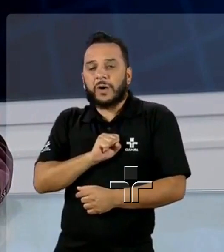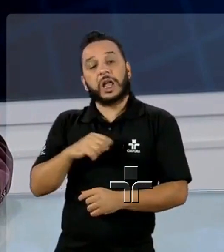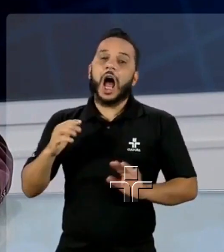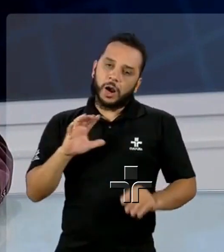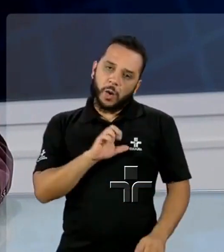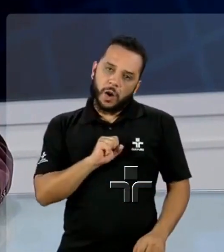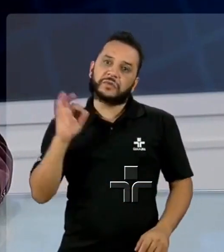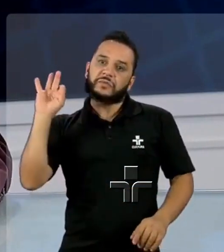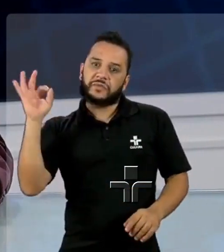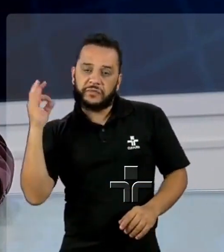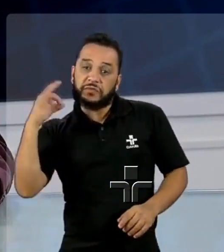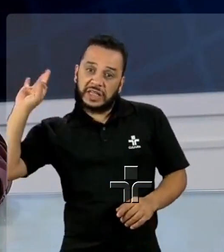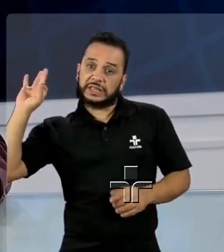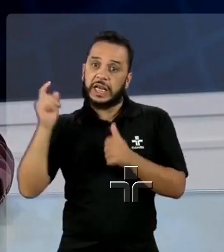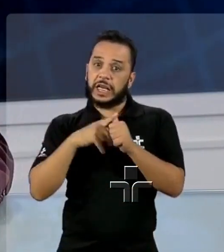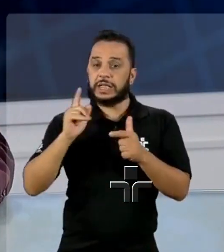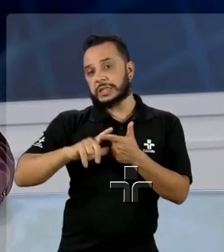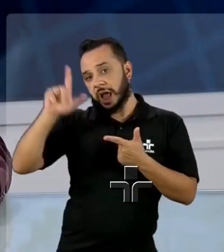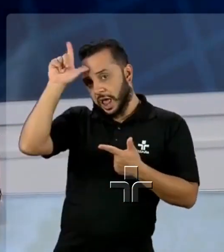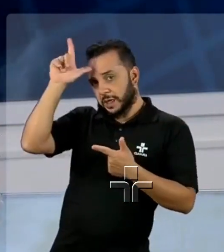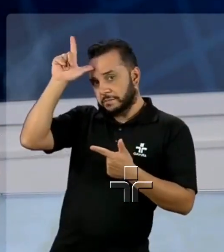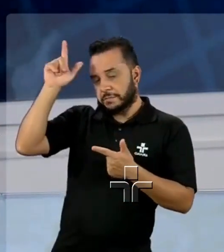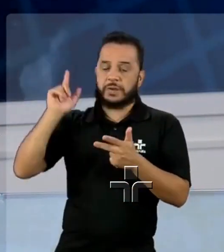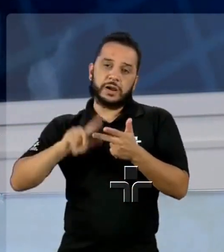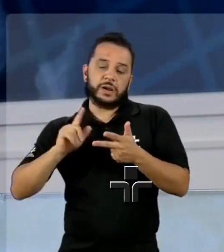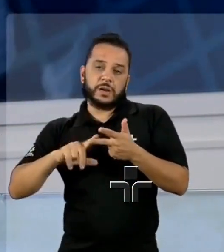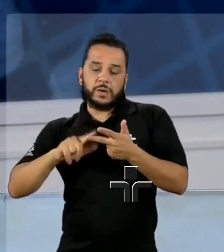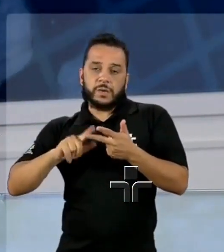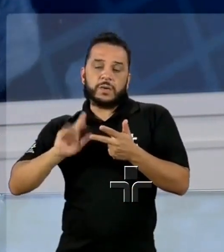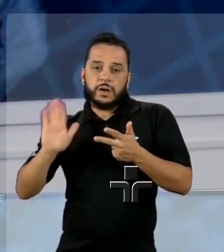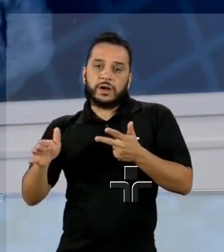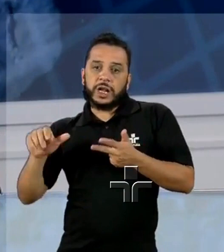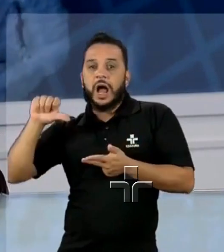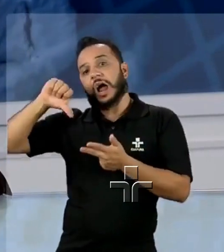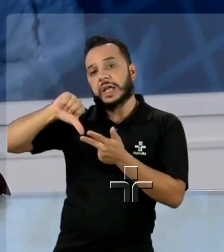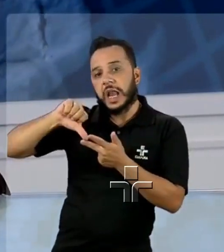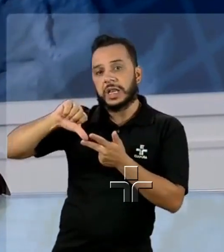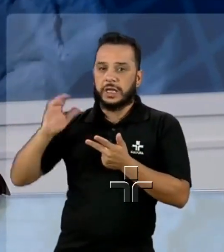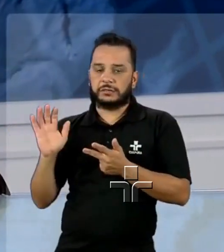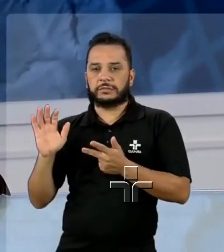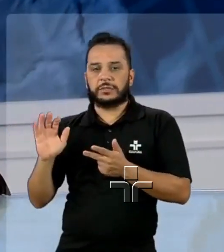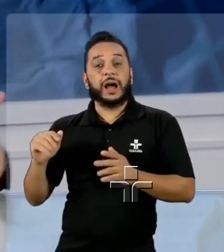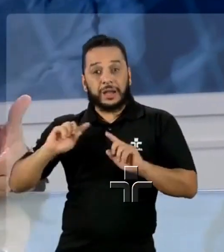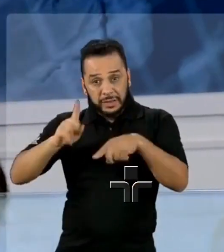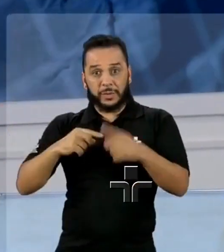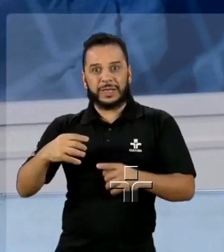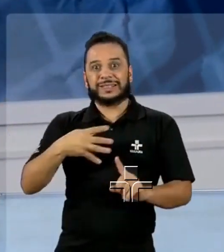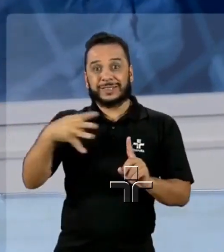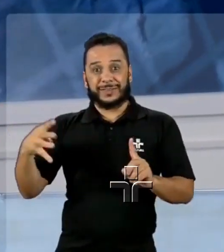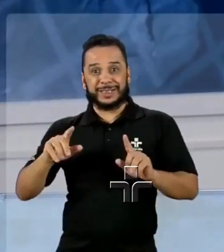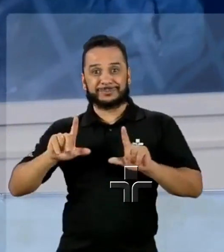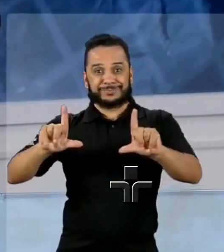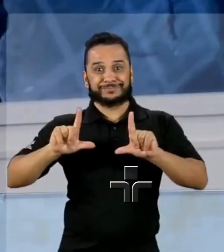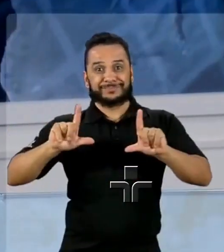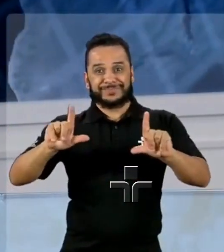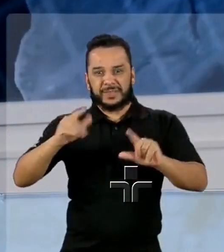francês, alemão, iraniano, só filme inteligente. E na hora que ofereciam isso no menu, o sujeito não consumia. Quando o Netflix